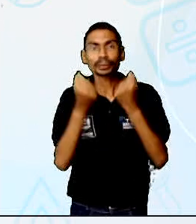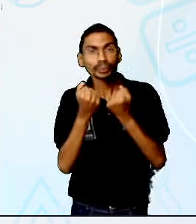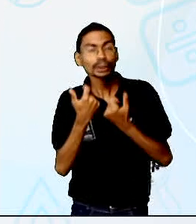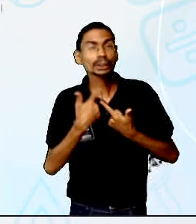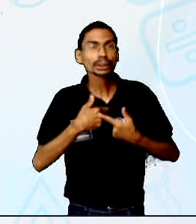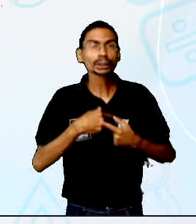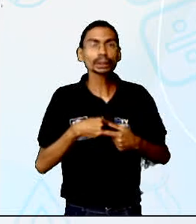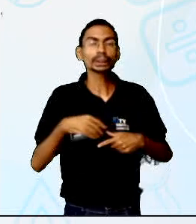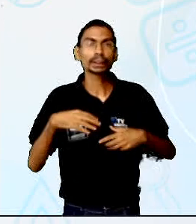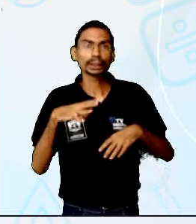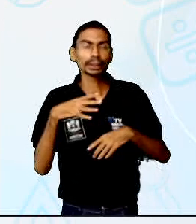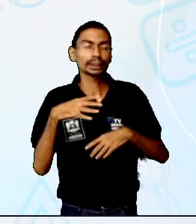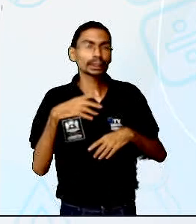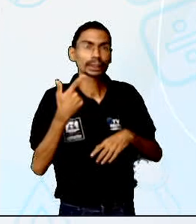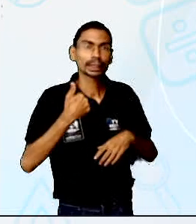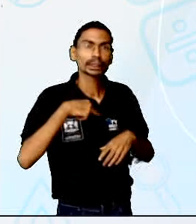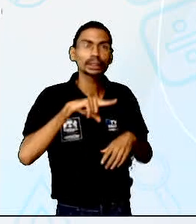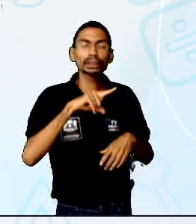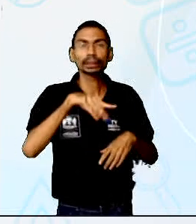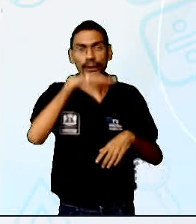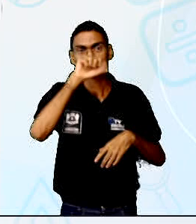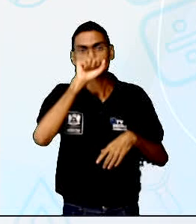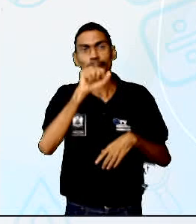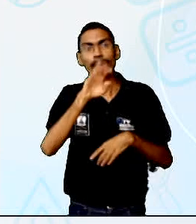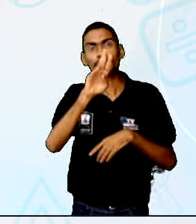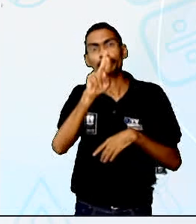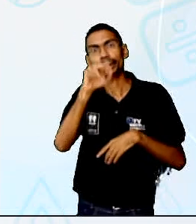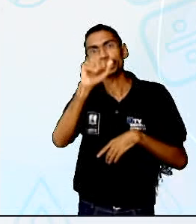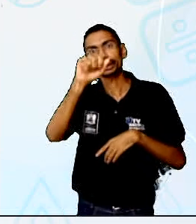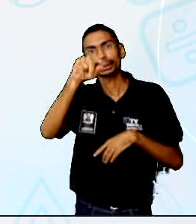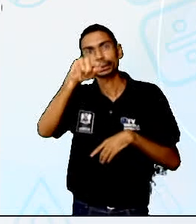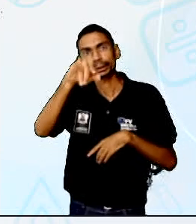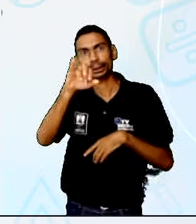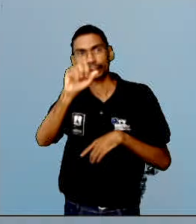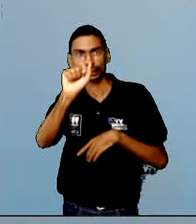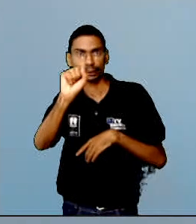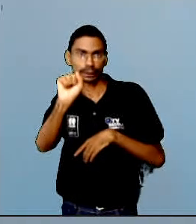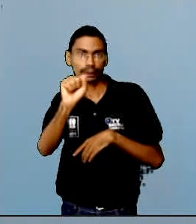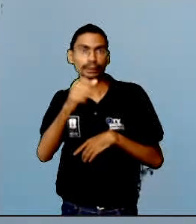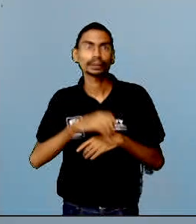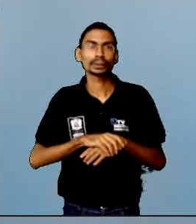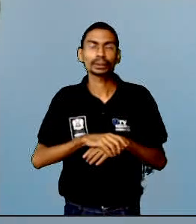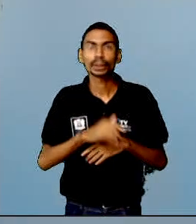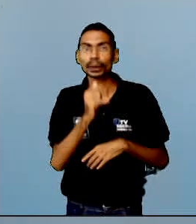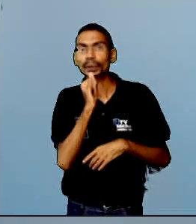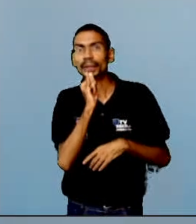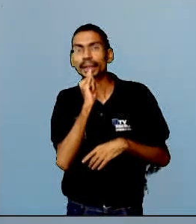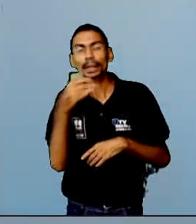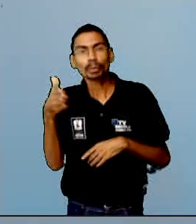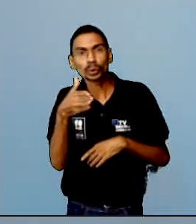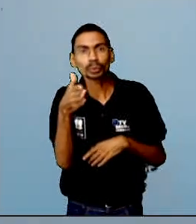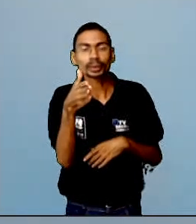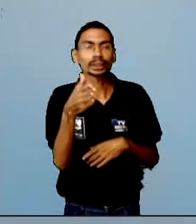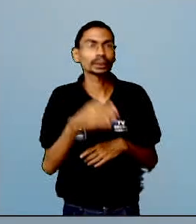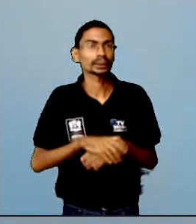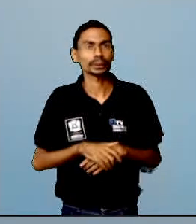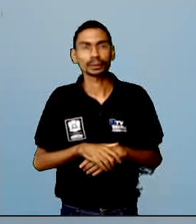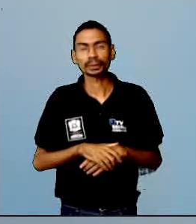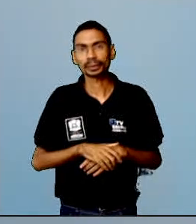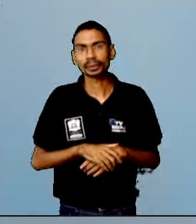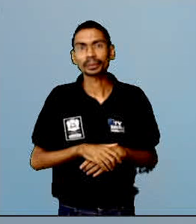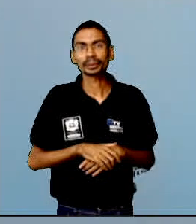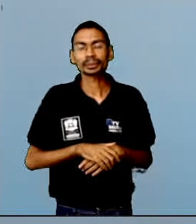maior parte deles são animais aquáticos, os peixes em geral. E temos também o tipo